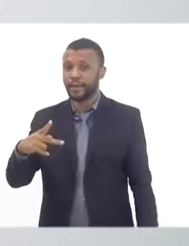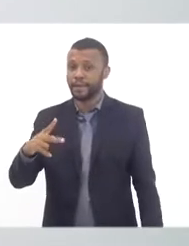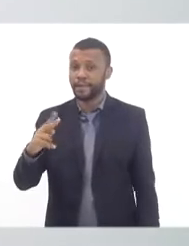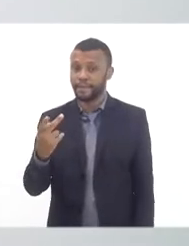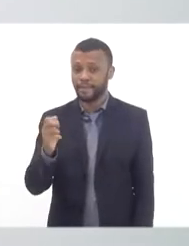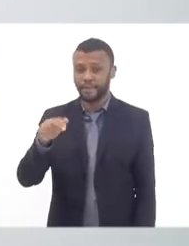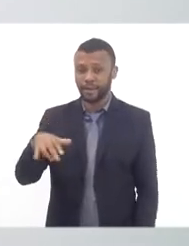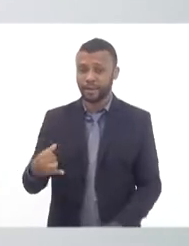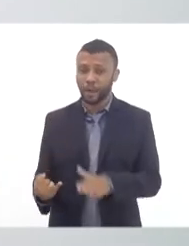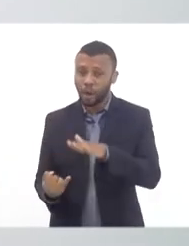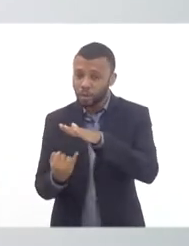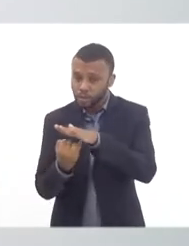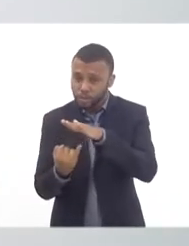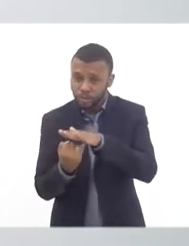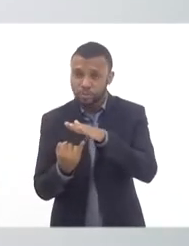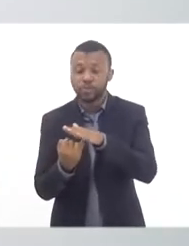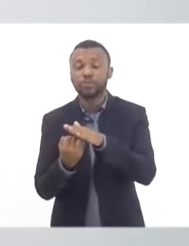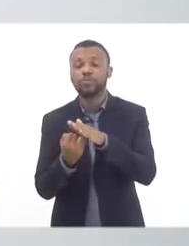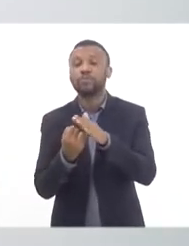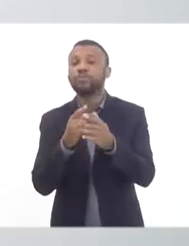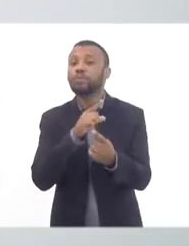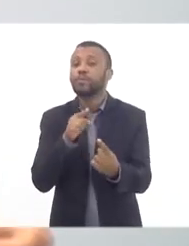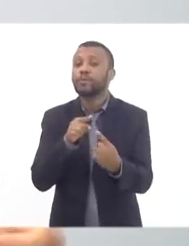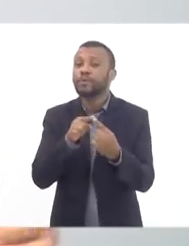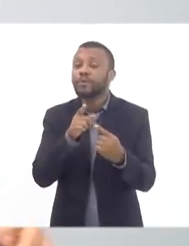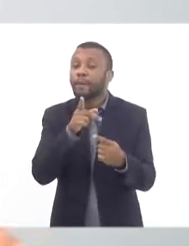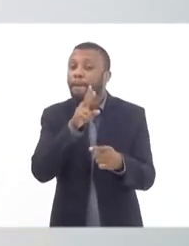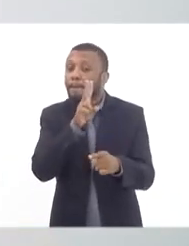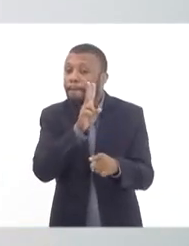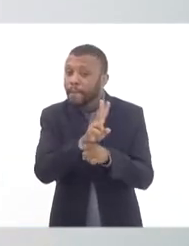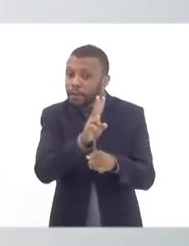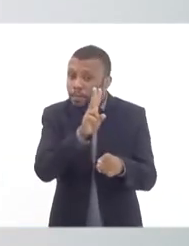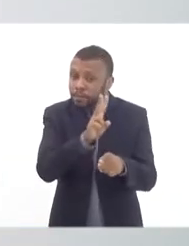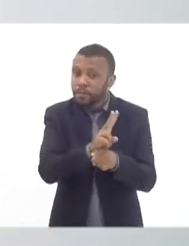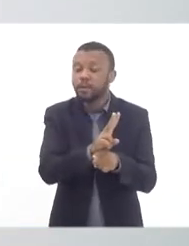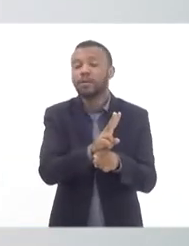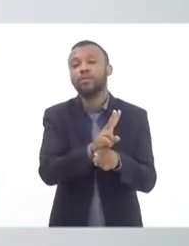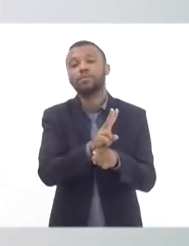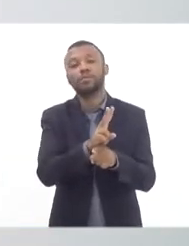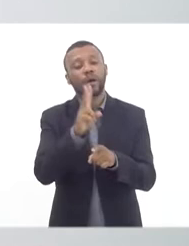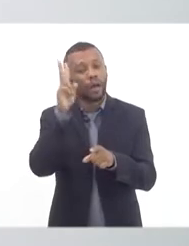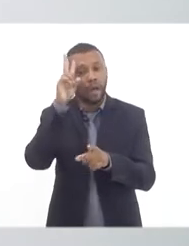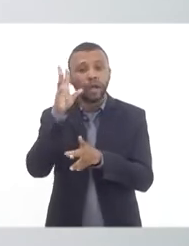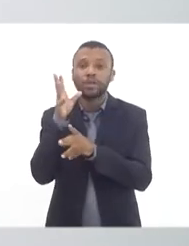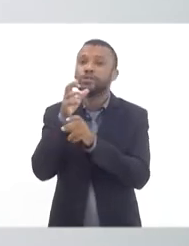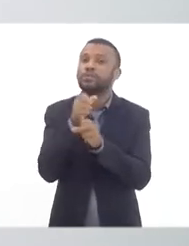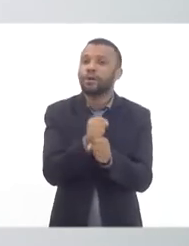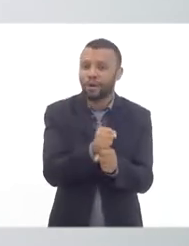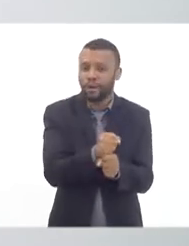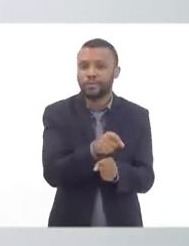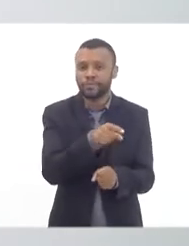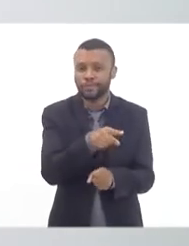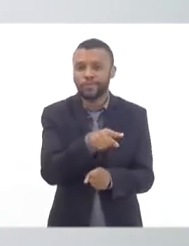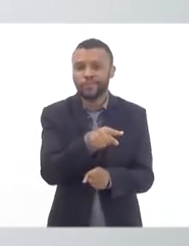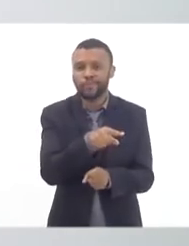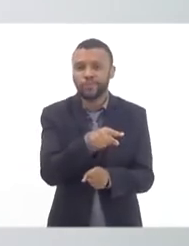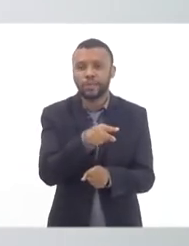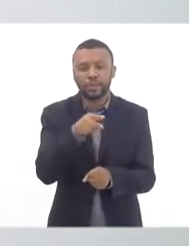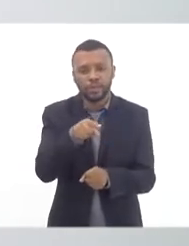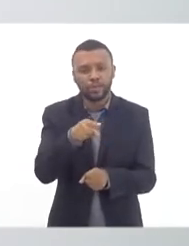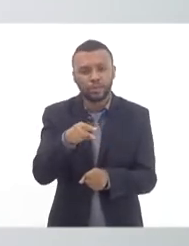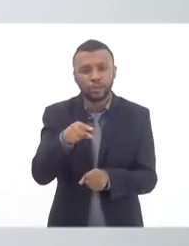Instituto, né, exatamente, de patrimônio histórico. Quer dizer, isso, quer queira, quer não queira,